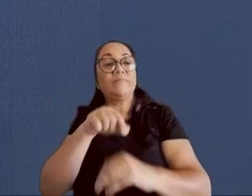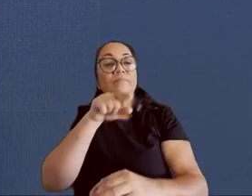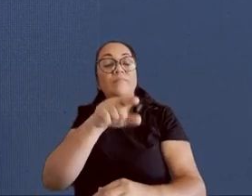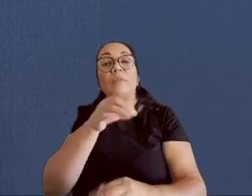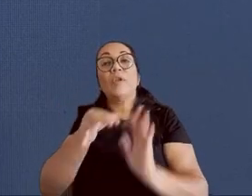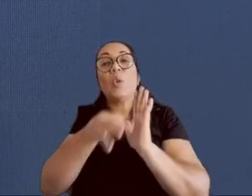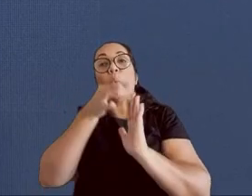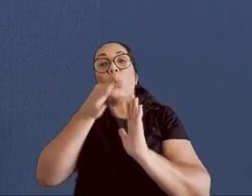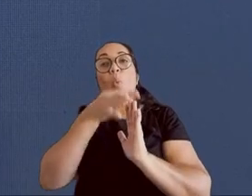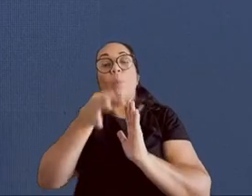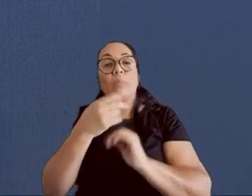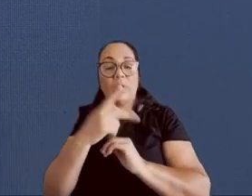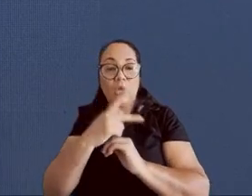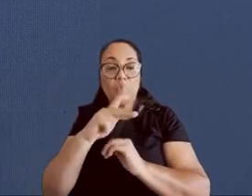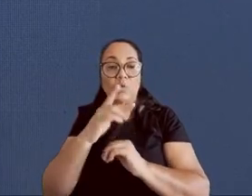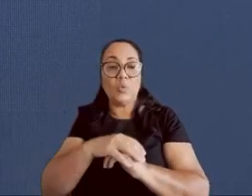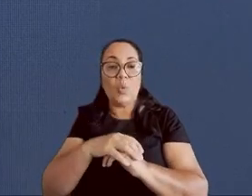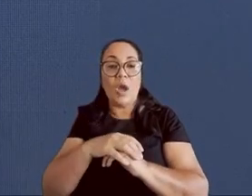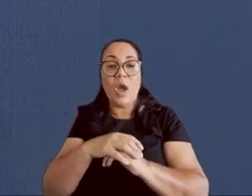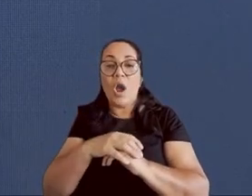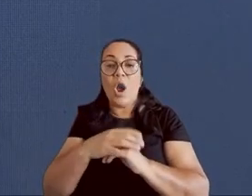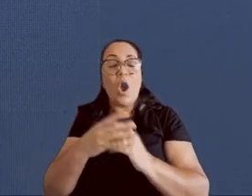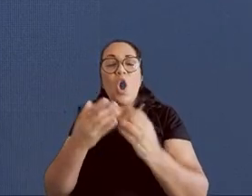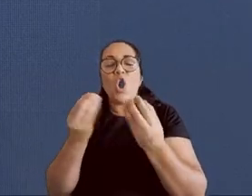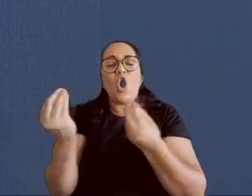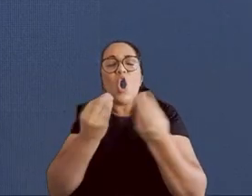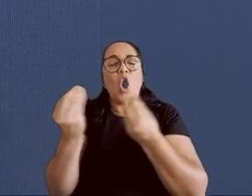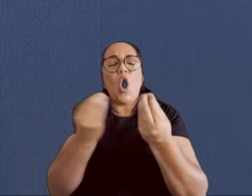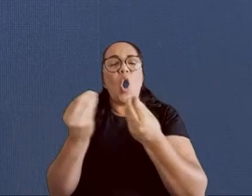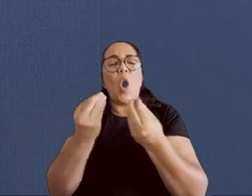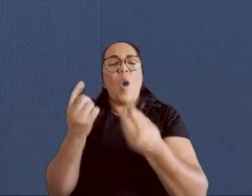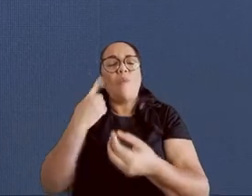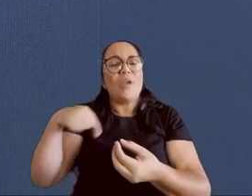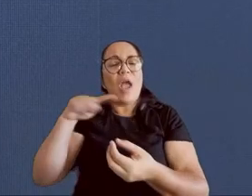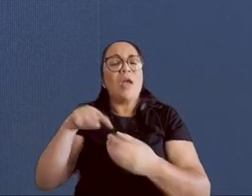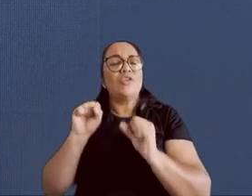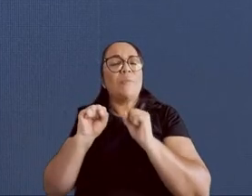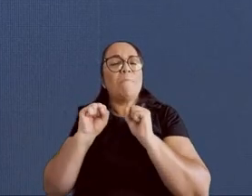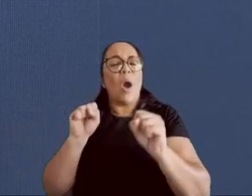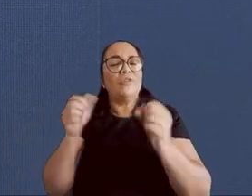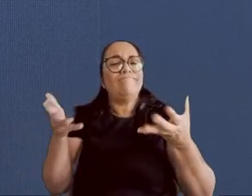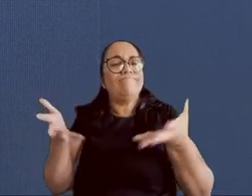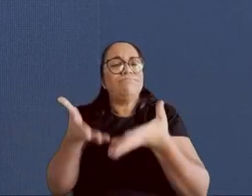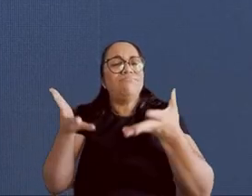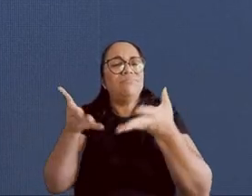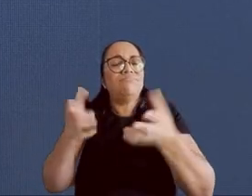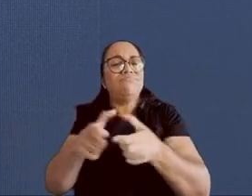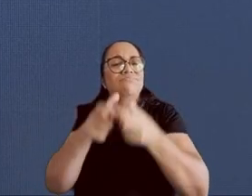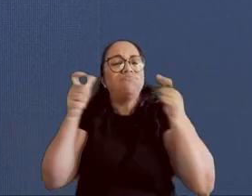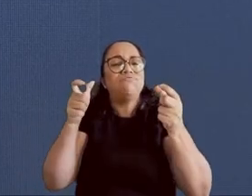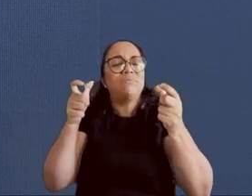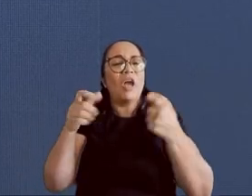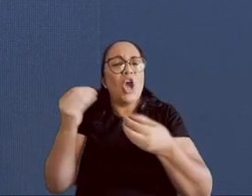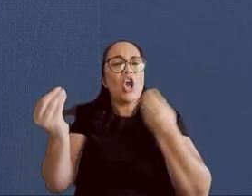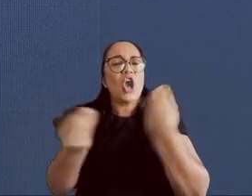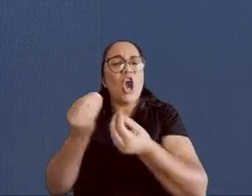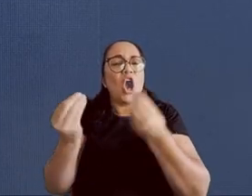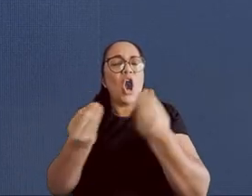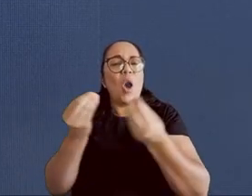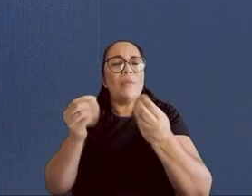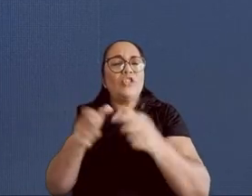pernada aonde que a gente pode novamente se posicionar qual próximo passo para entrarmos como protagonismo